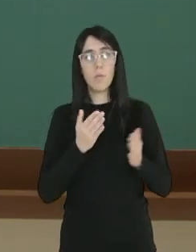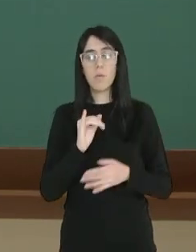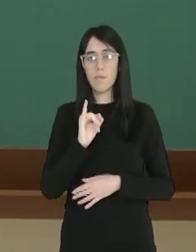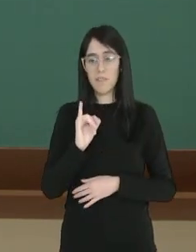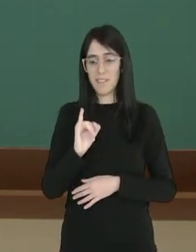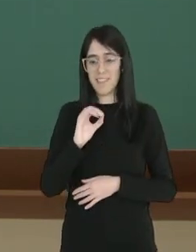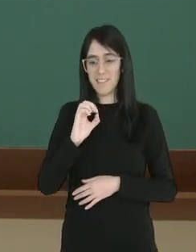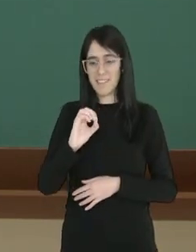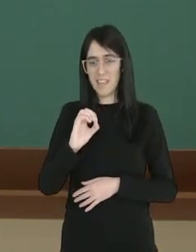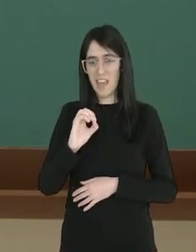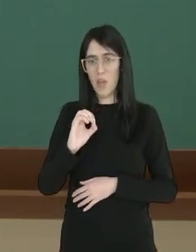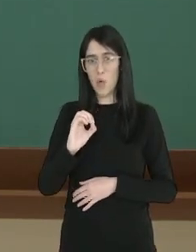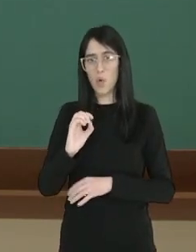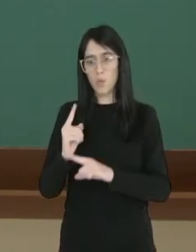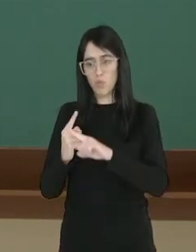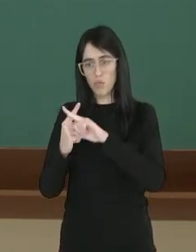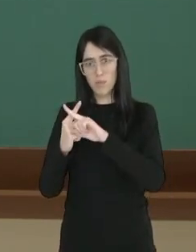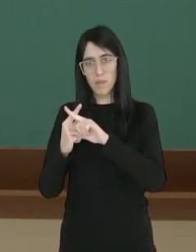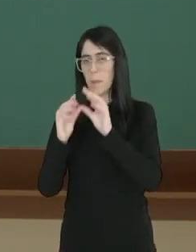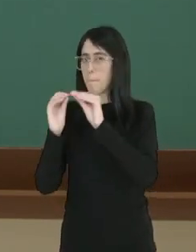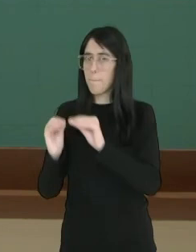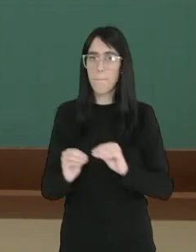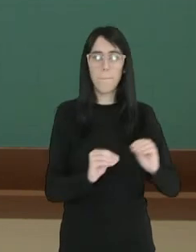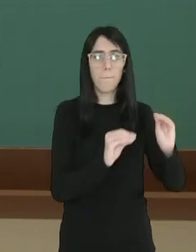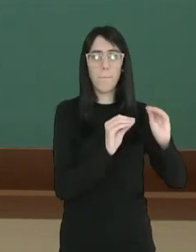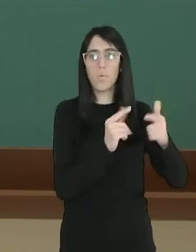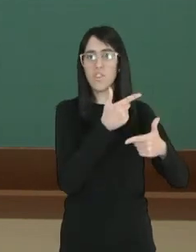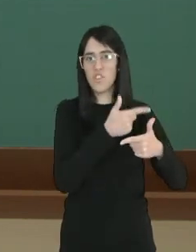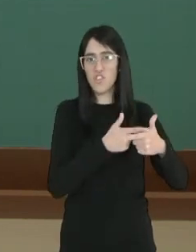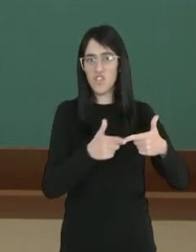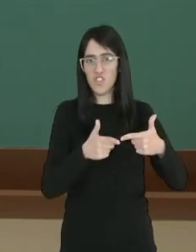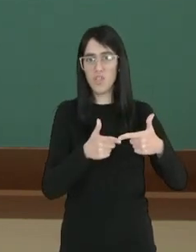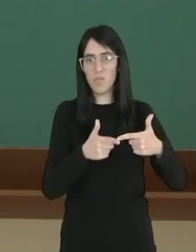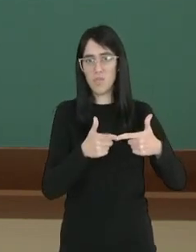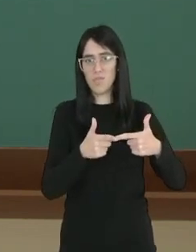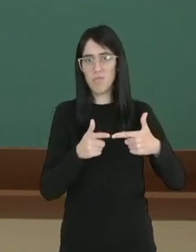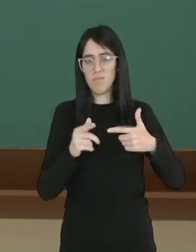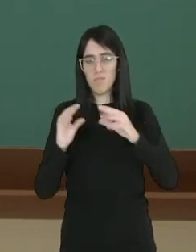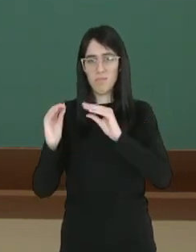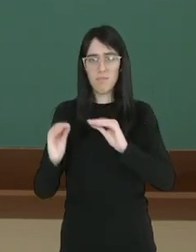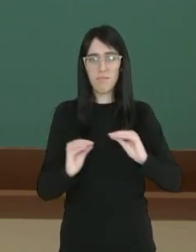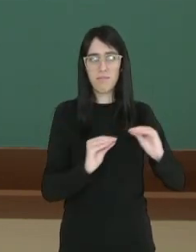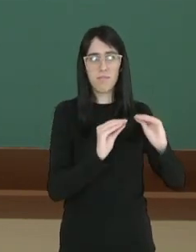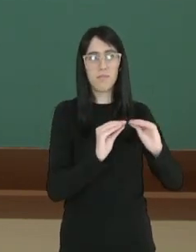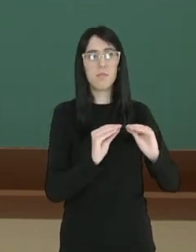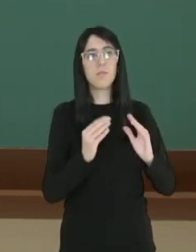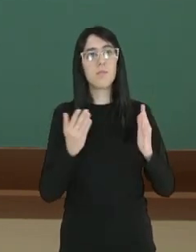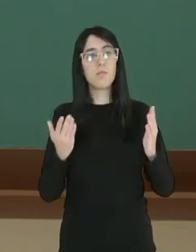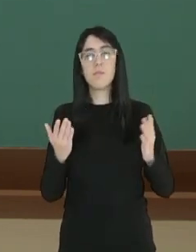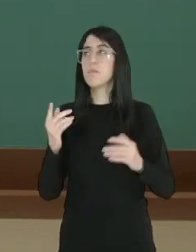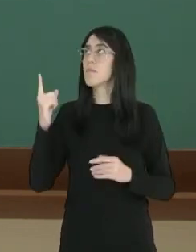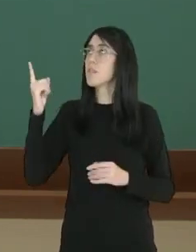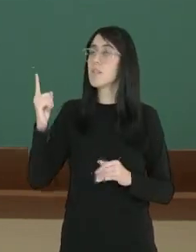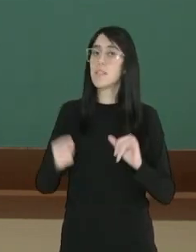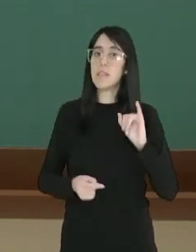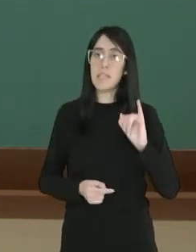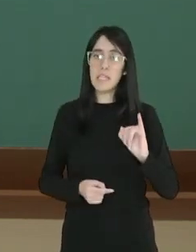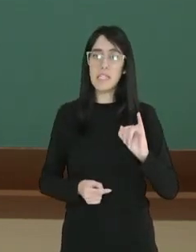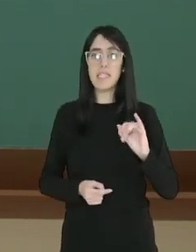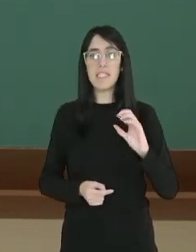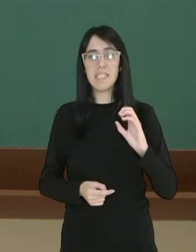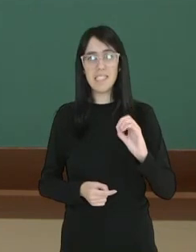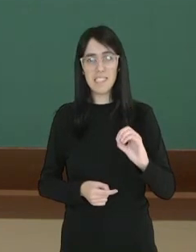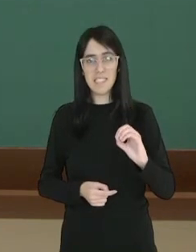está multiplicando e passar dividindo. Quando passou dividindo aqui, ficou I0 ou I